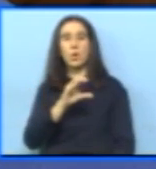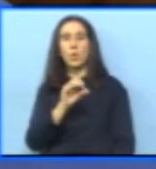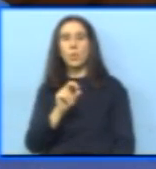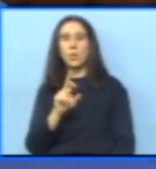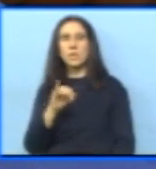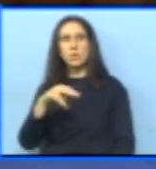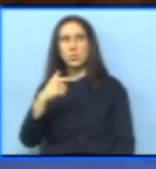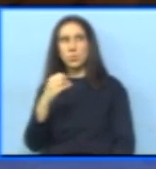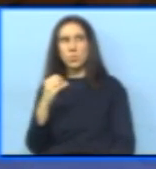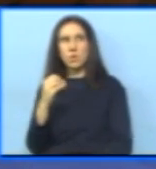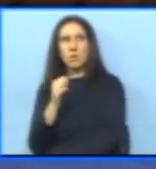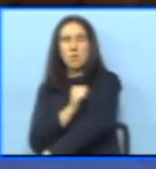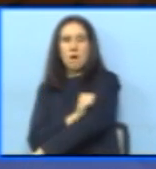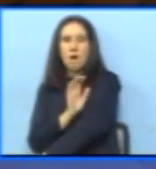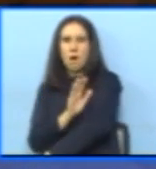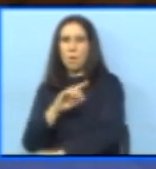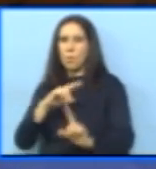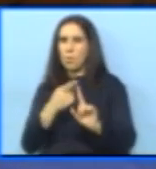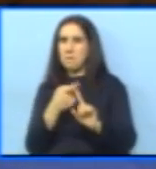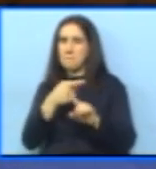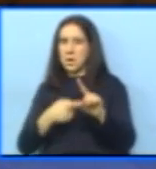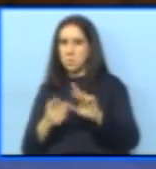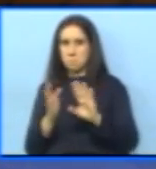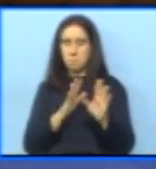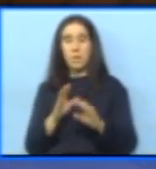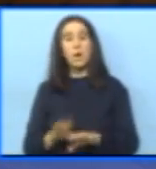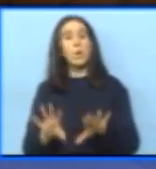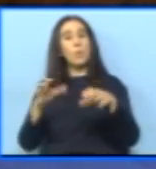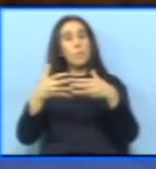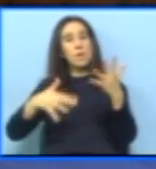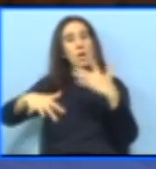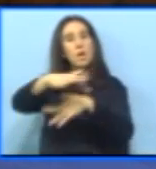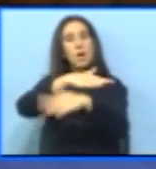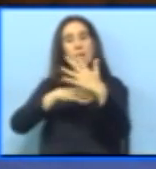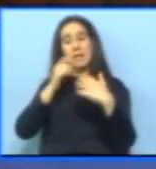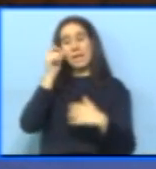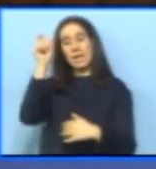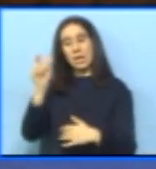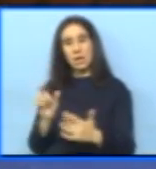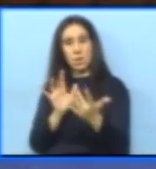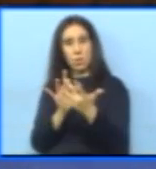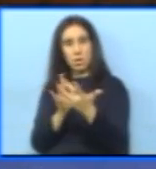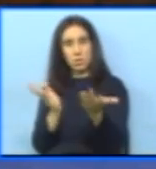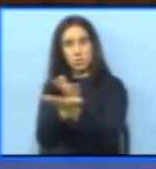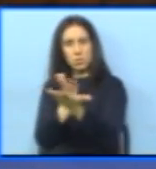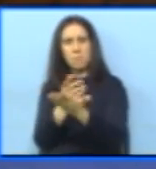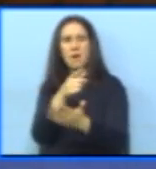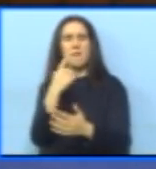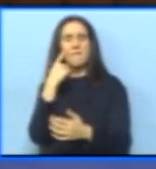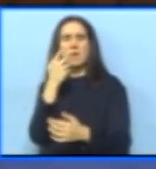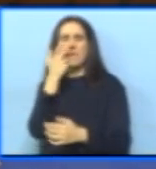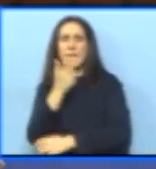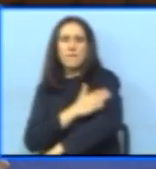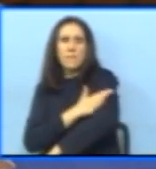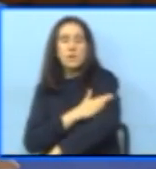meio, cerca disso, no contato com uma comunidade que, de alguma forma, está fragilizada por várias coisas, porque a cidade de